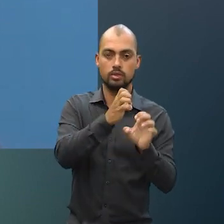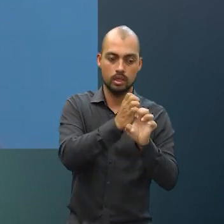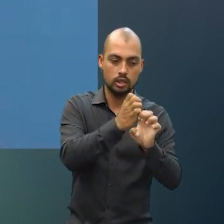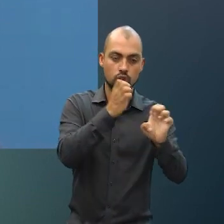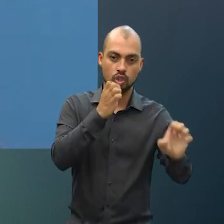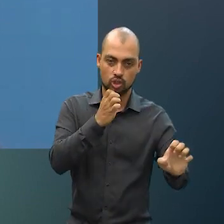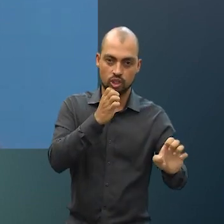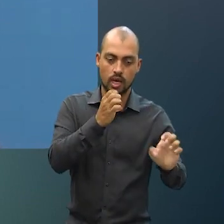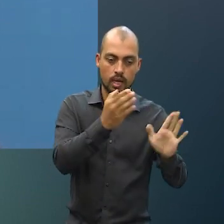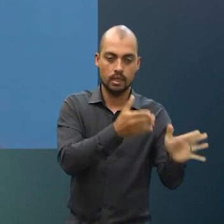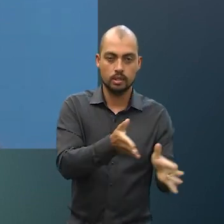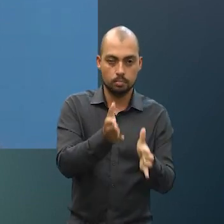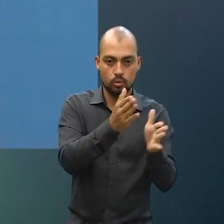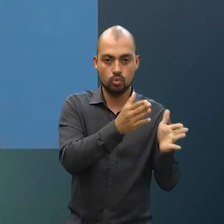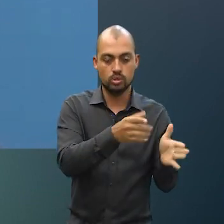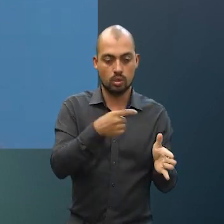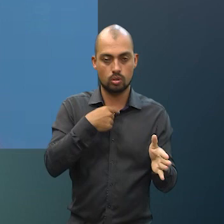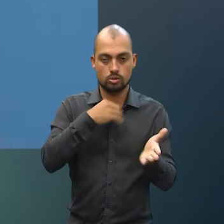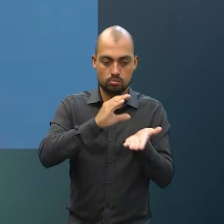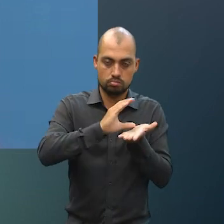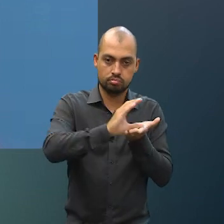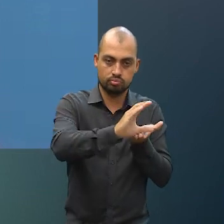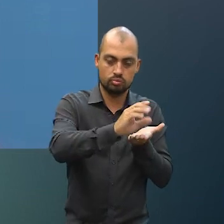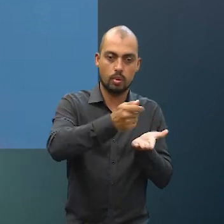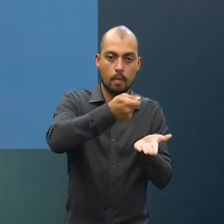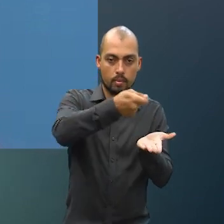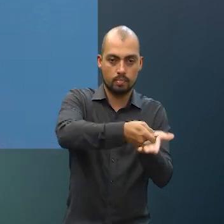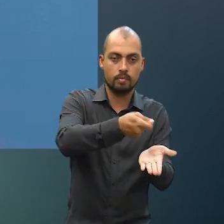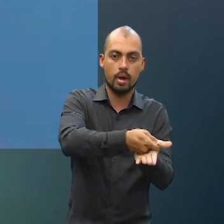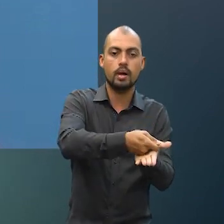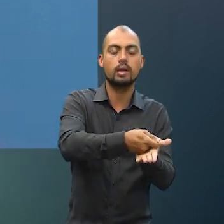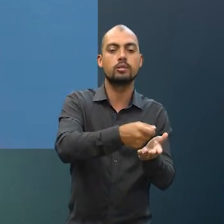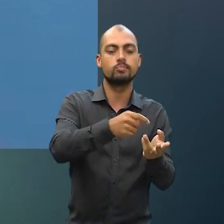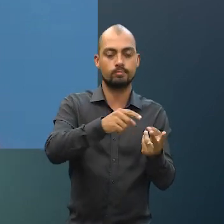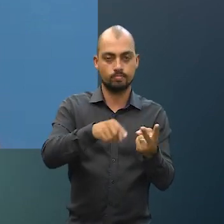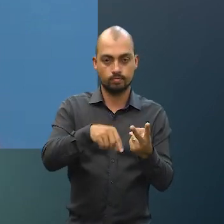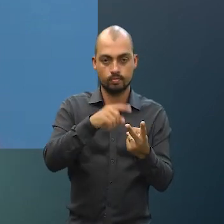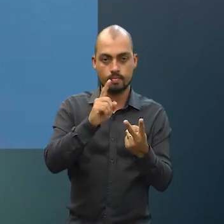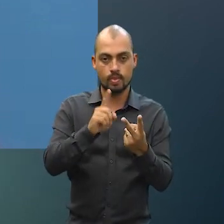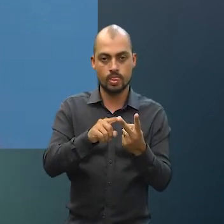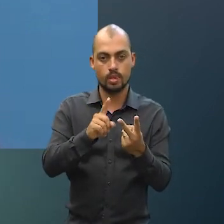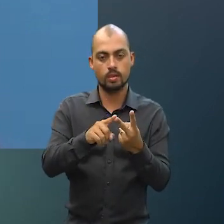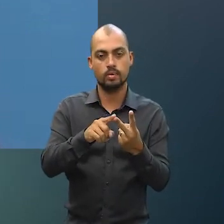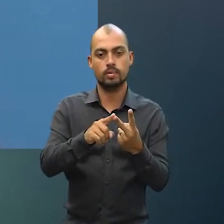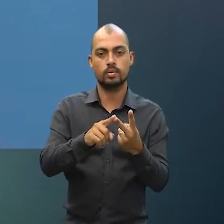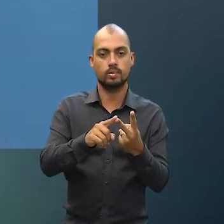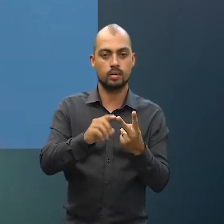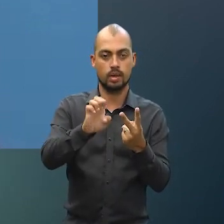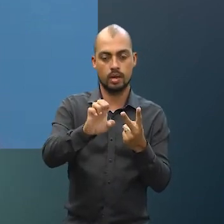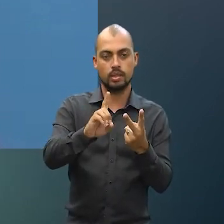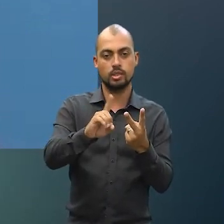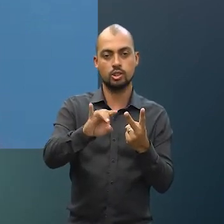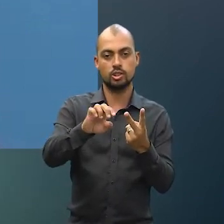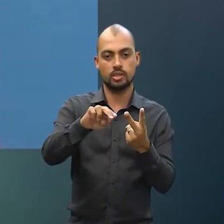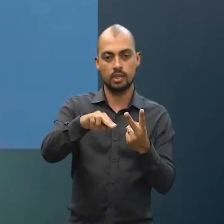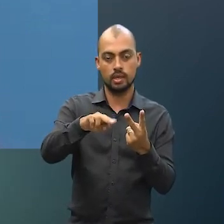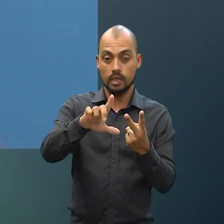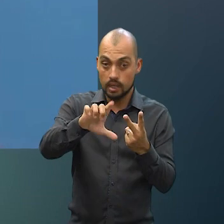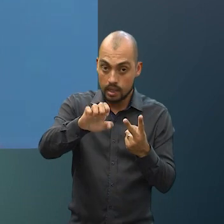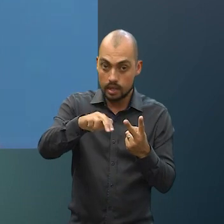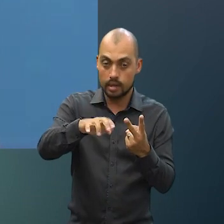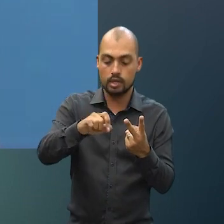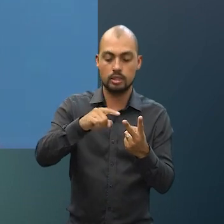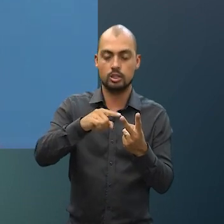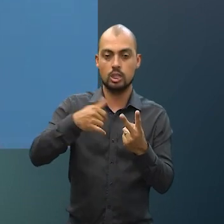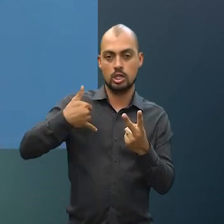de produção, nós estamos investindo na faculdade dela, estamos investindo nela. Temos a Regilene, que é uma senhora de 50 anos